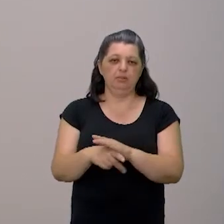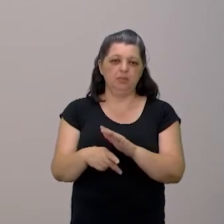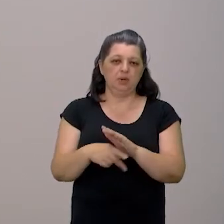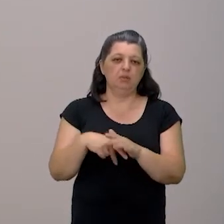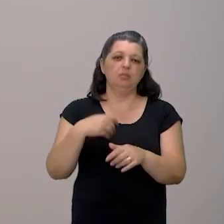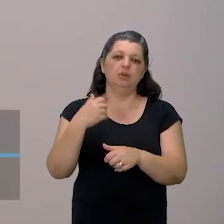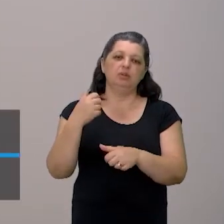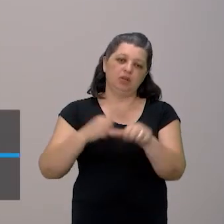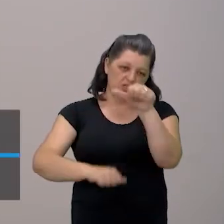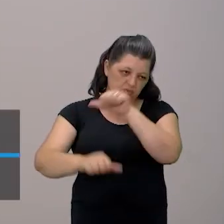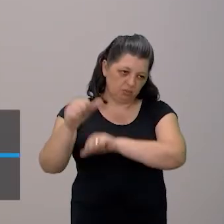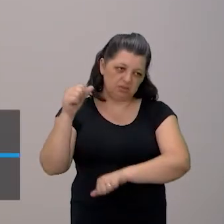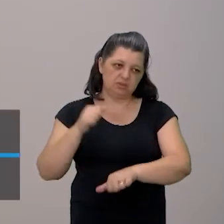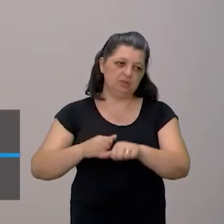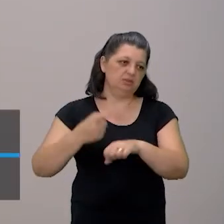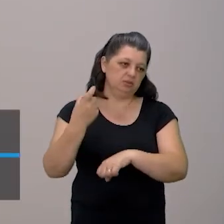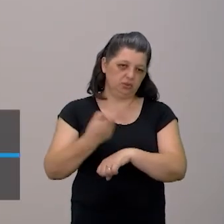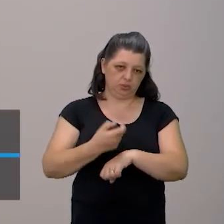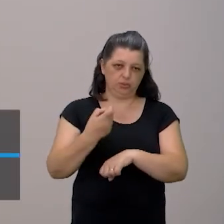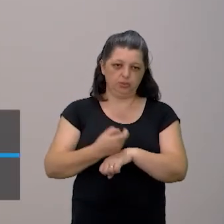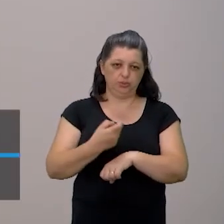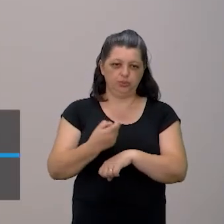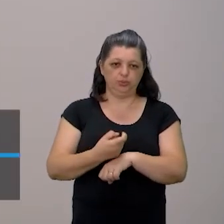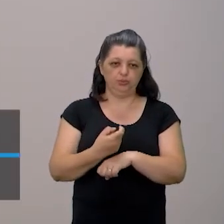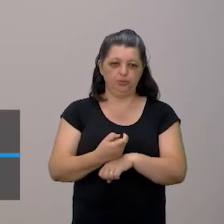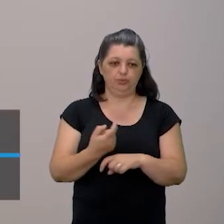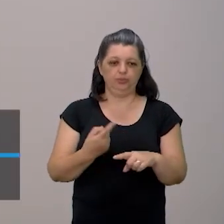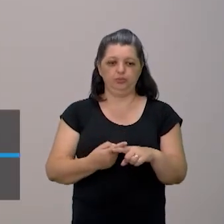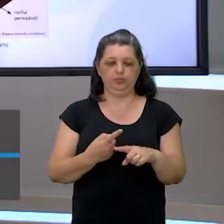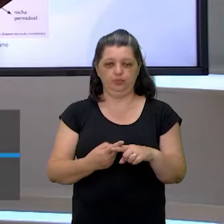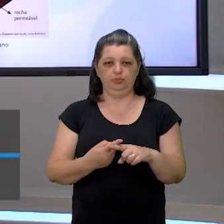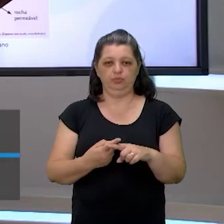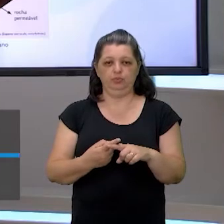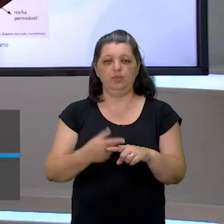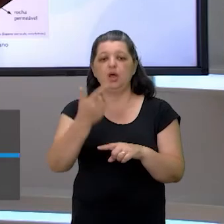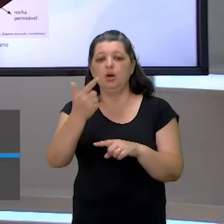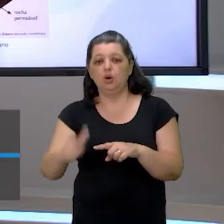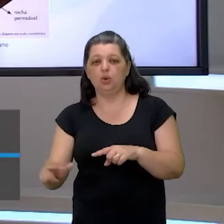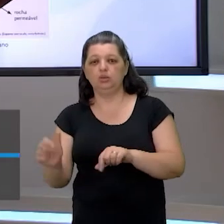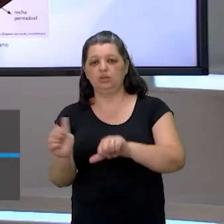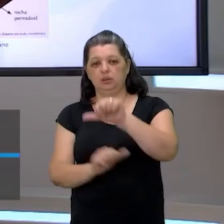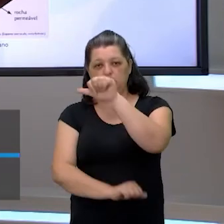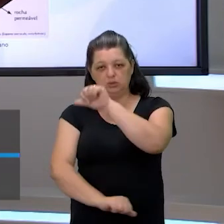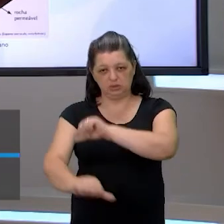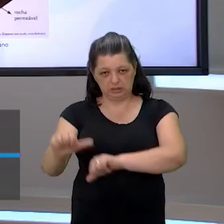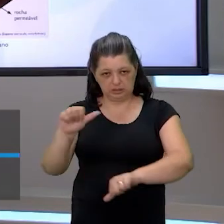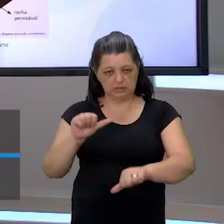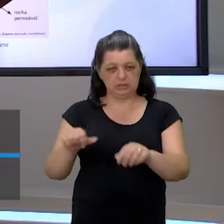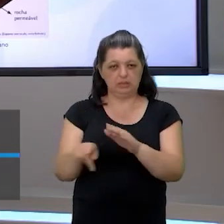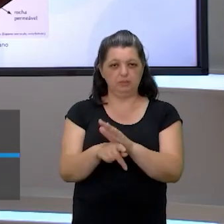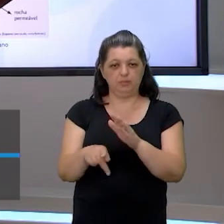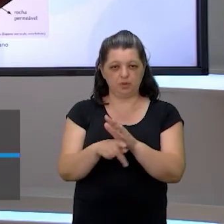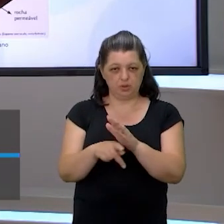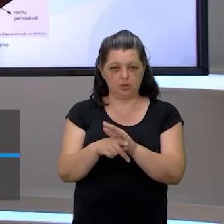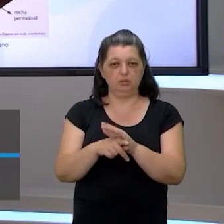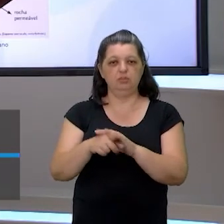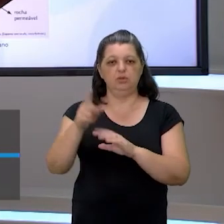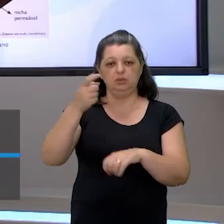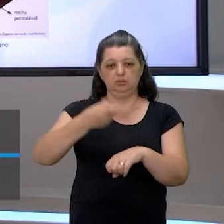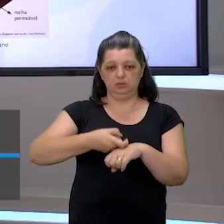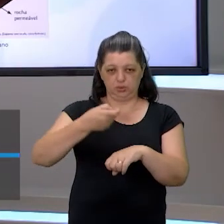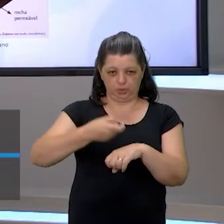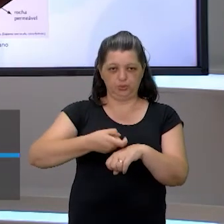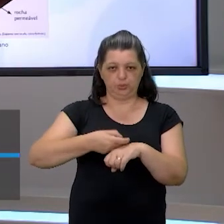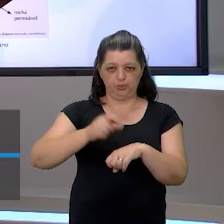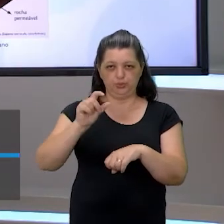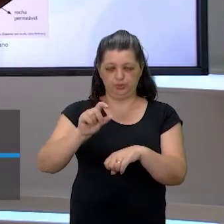também, né? Exato, que aí forma, que aí você tem uma outra mudança do estado físico da água, que é a solidificação.